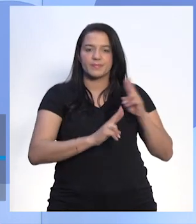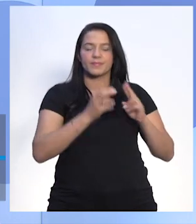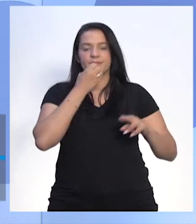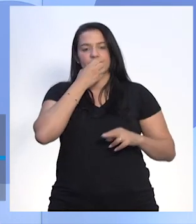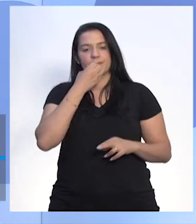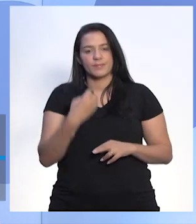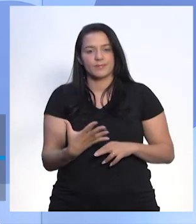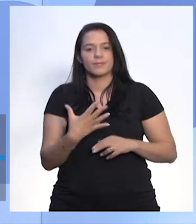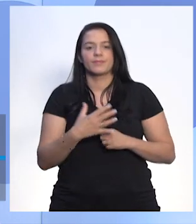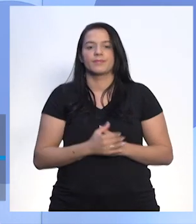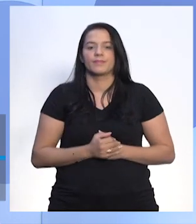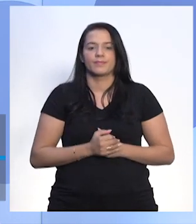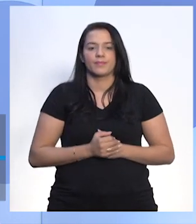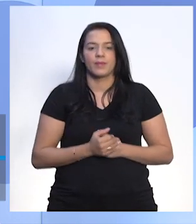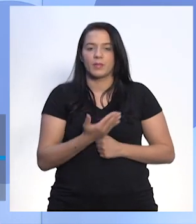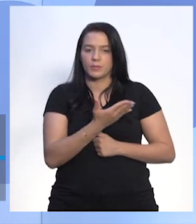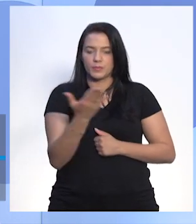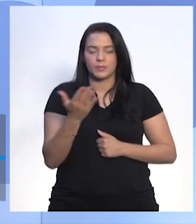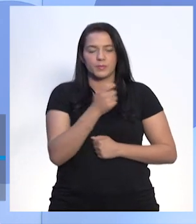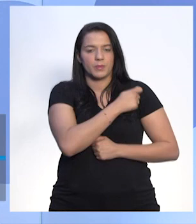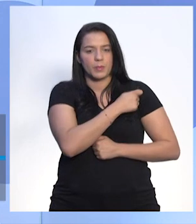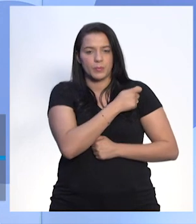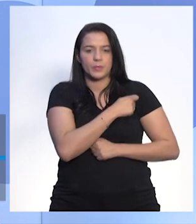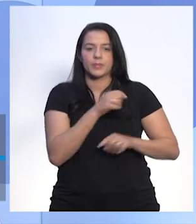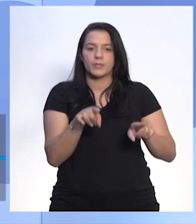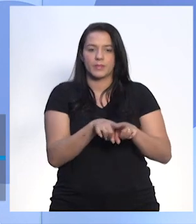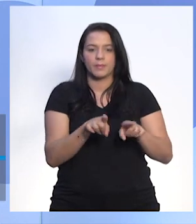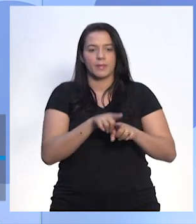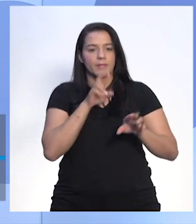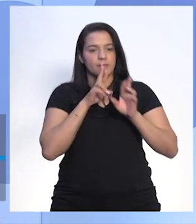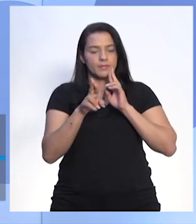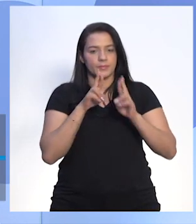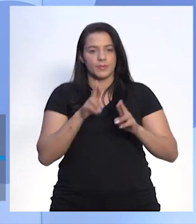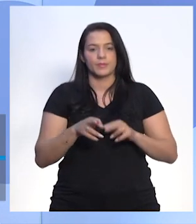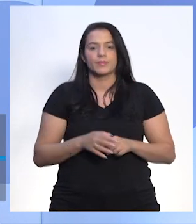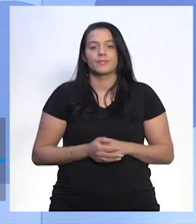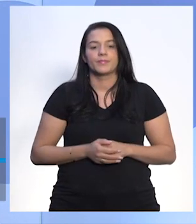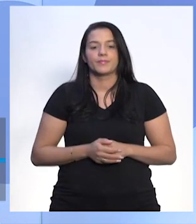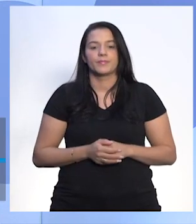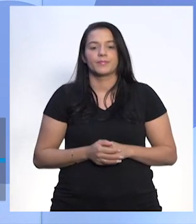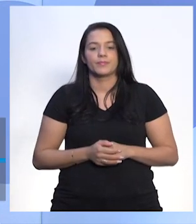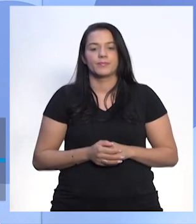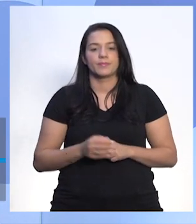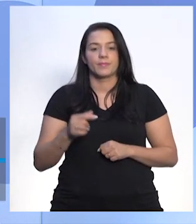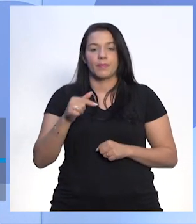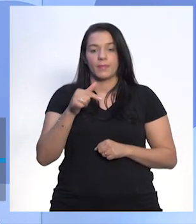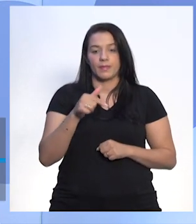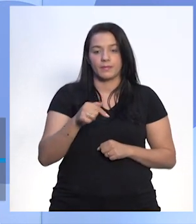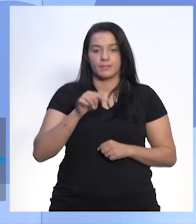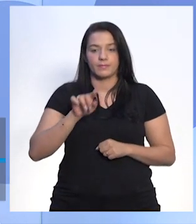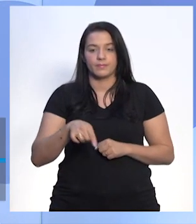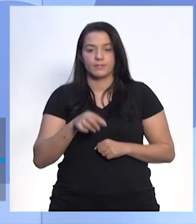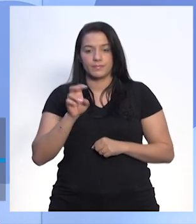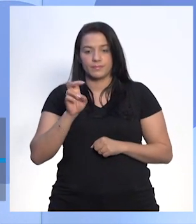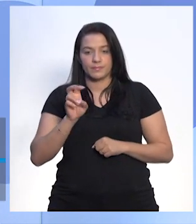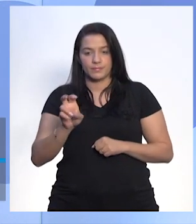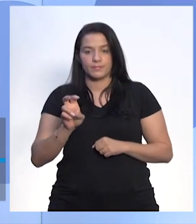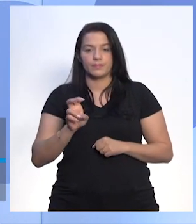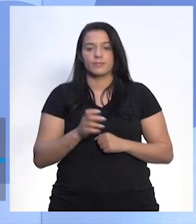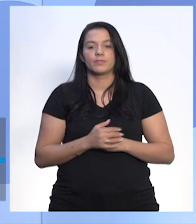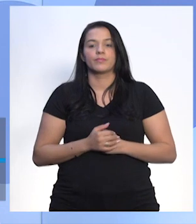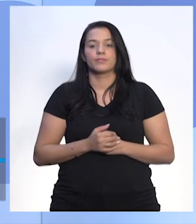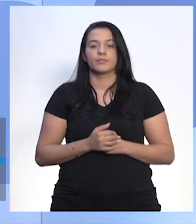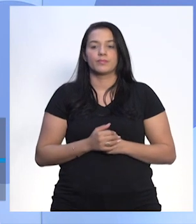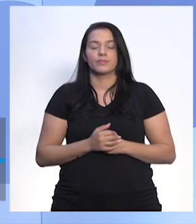do SAB e dos seus alunos. E colocando aqui a resposta, Jonas, 7,5, né, fazendo as divisões,